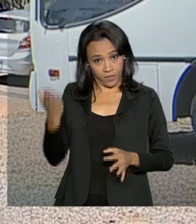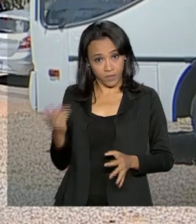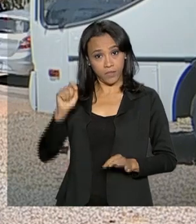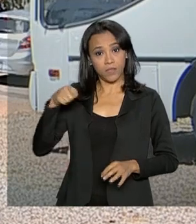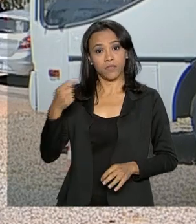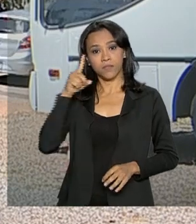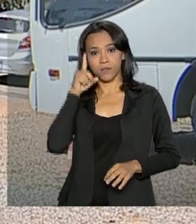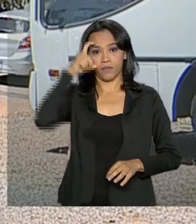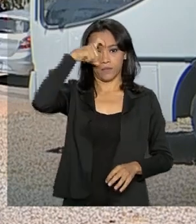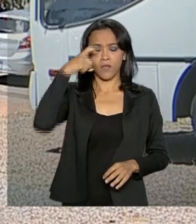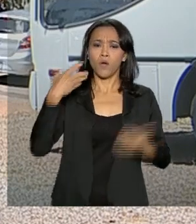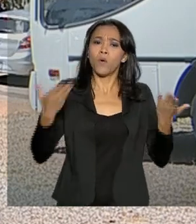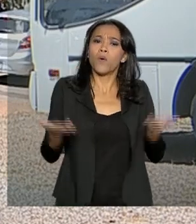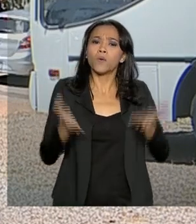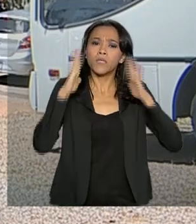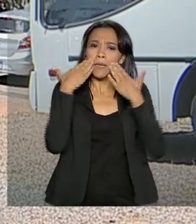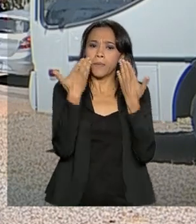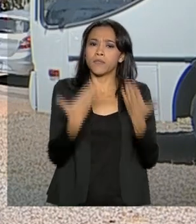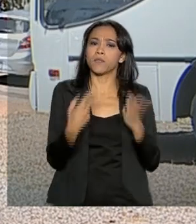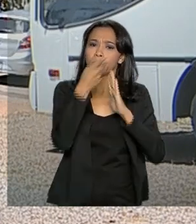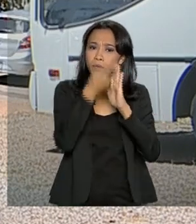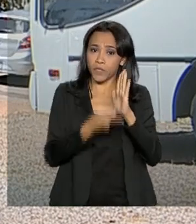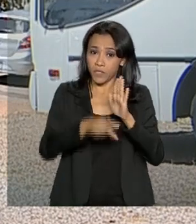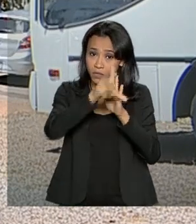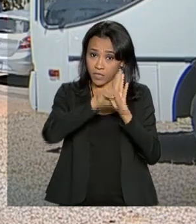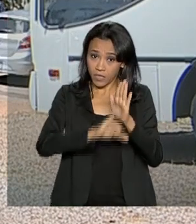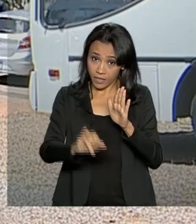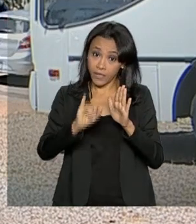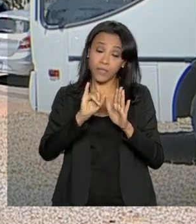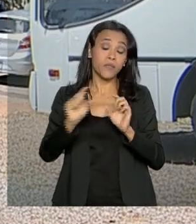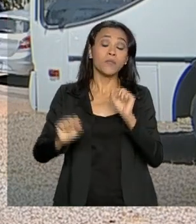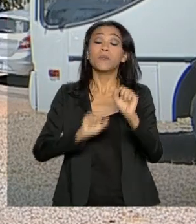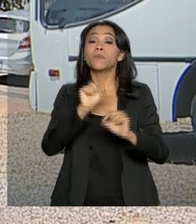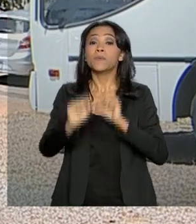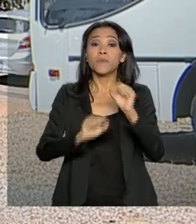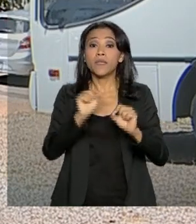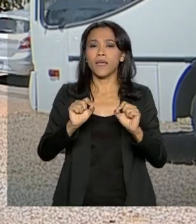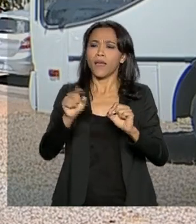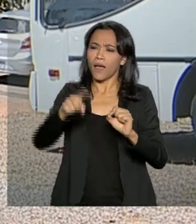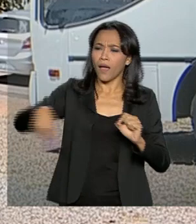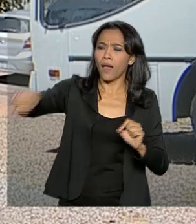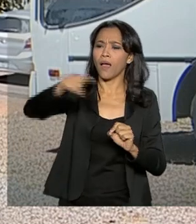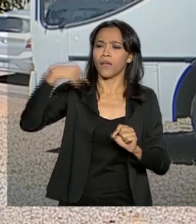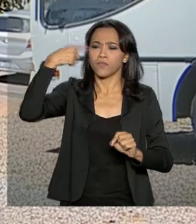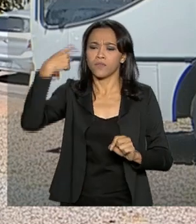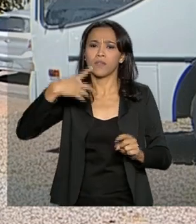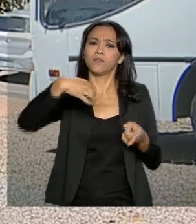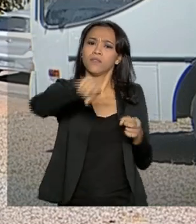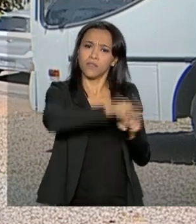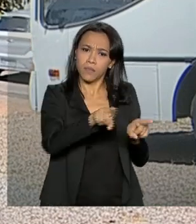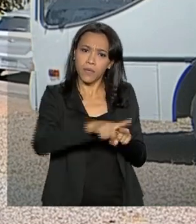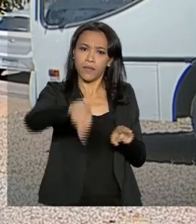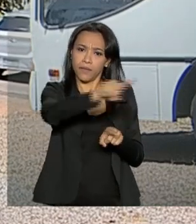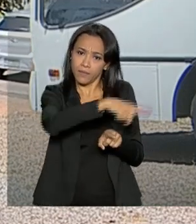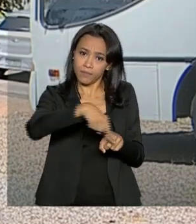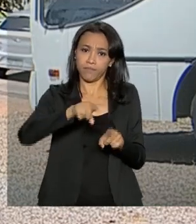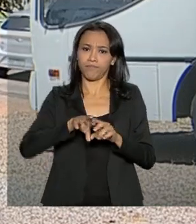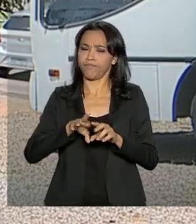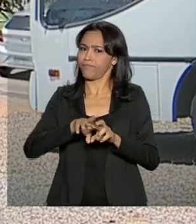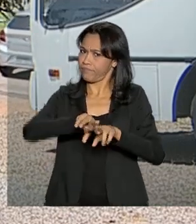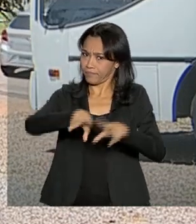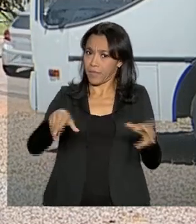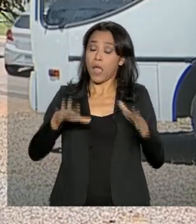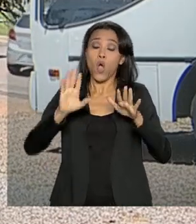Moro, apresentou hoje o projeto de lei anticrime a juristas e também a magistrados aqui em Brasília. A proposta